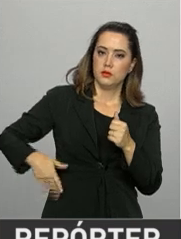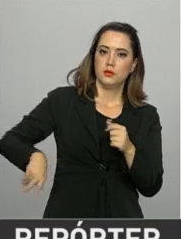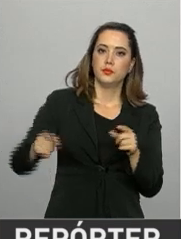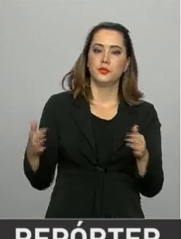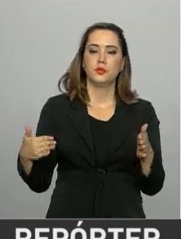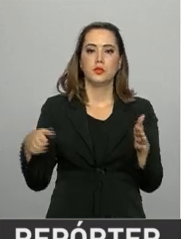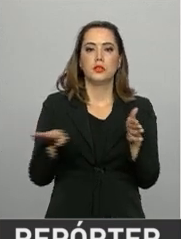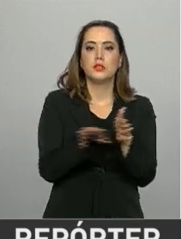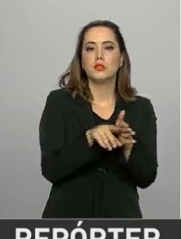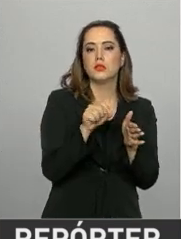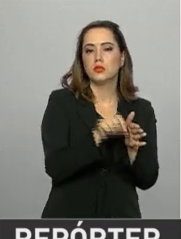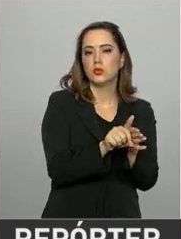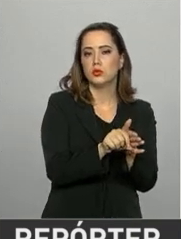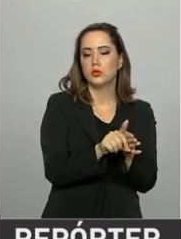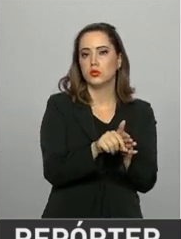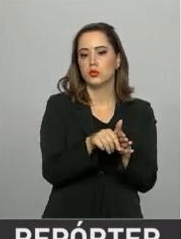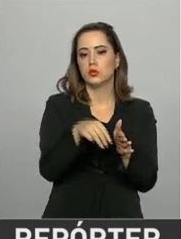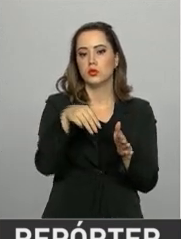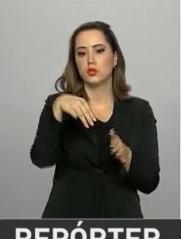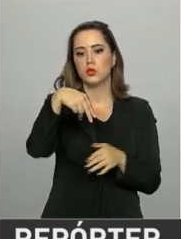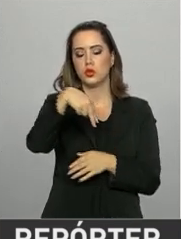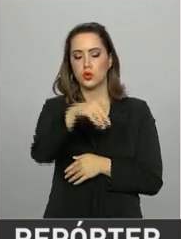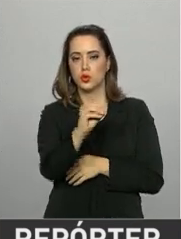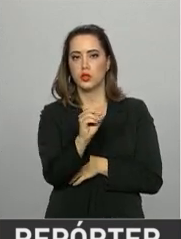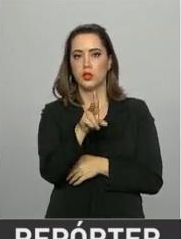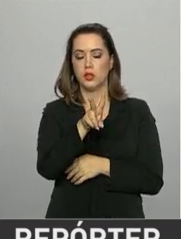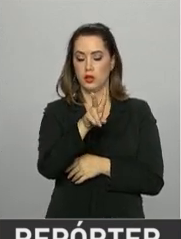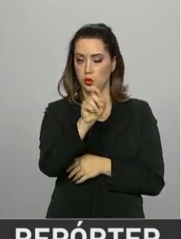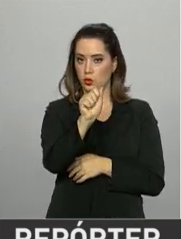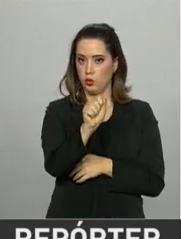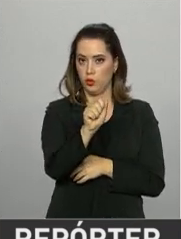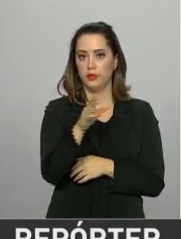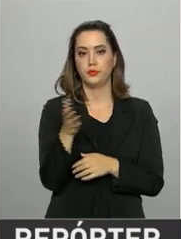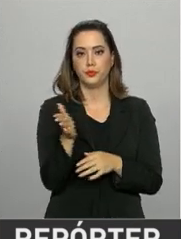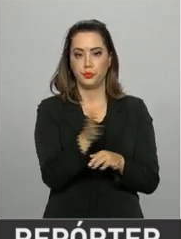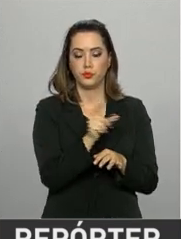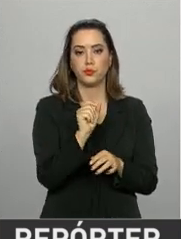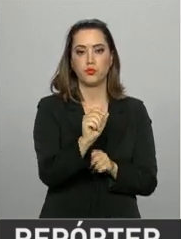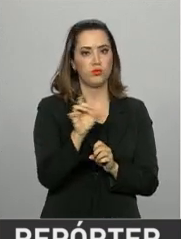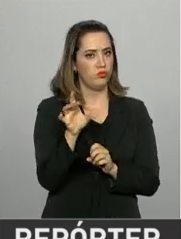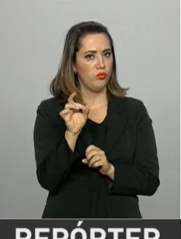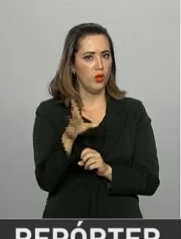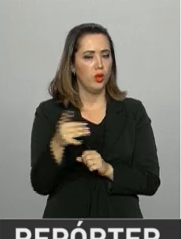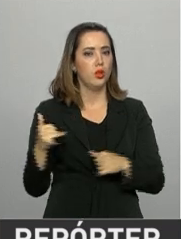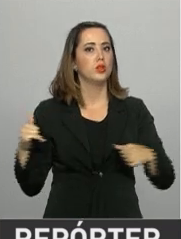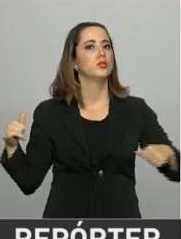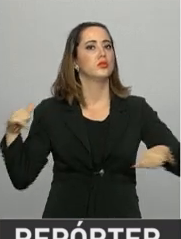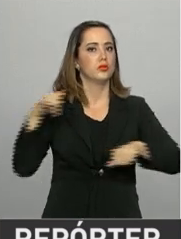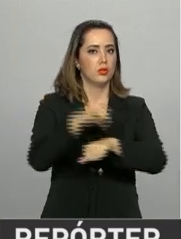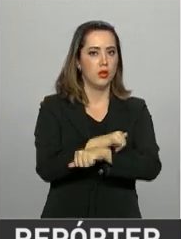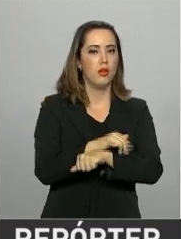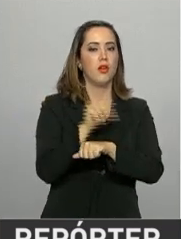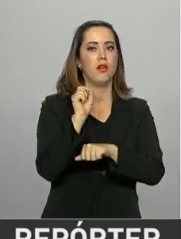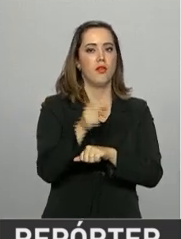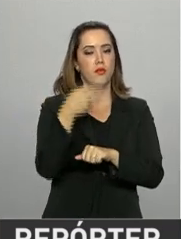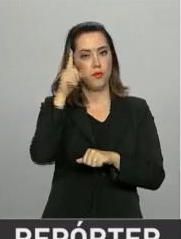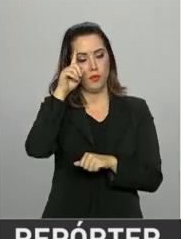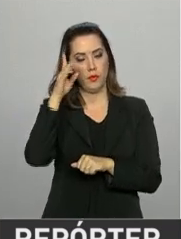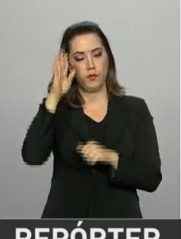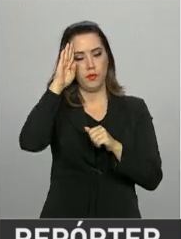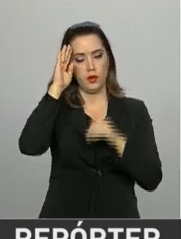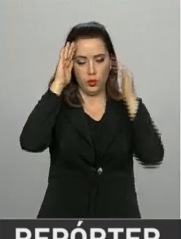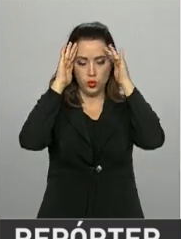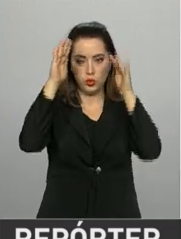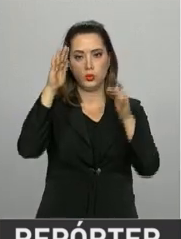até Nova Iguaçu. Nesses locais será permitida a circulação apenas de aeronaves autorizadas. E a área vermelha,